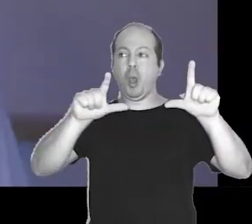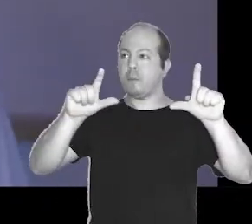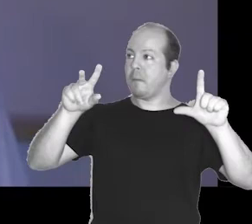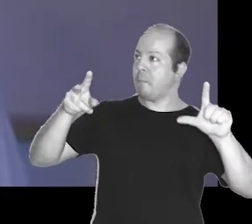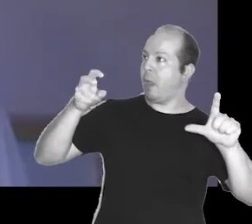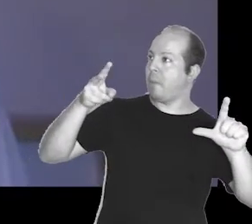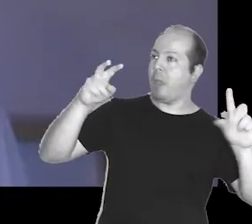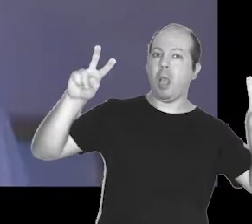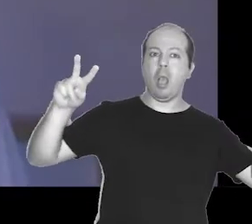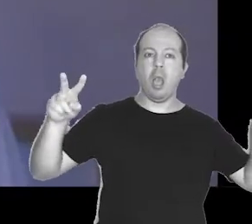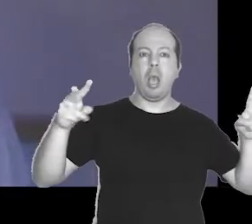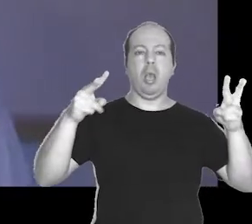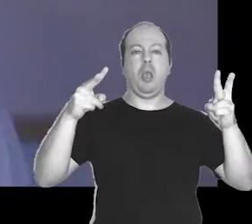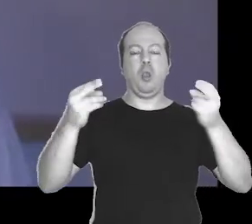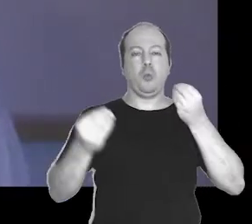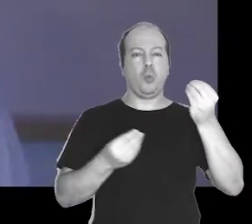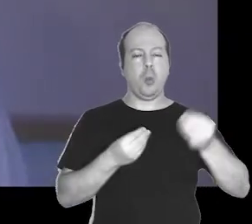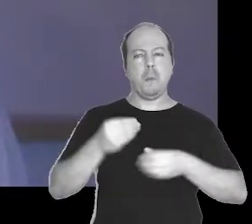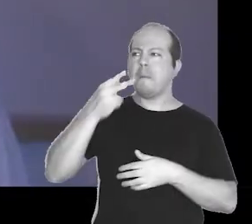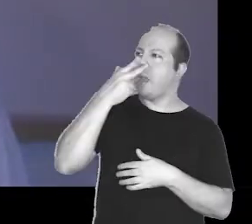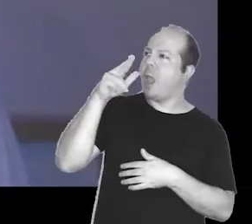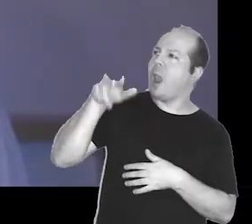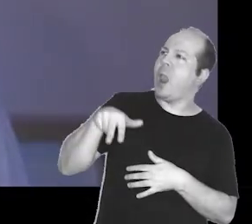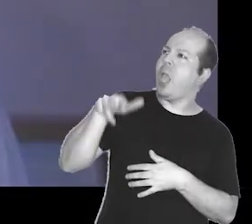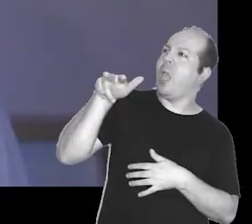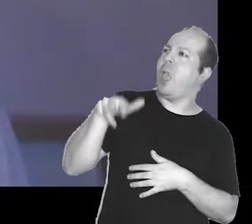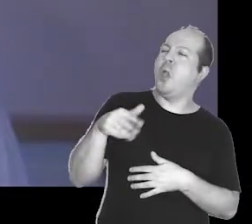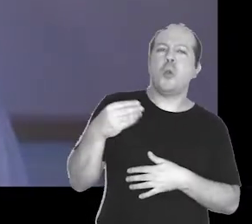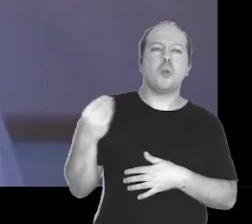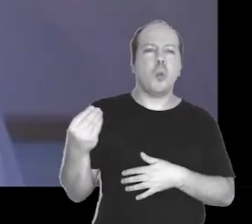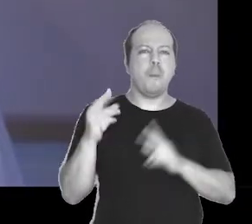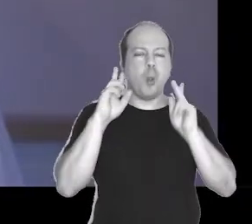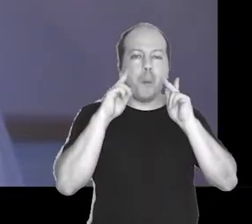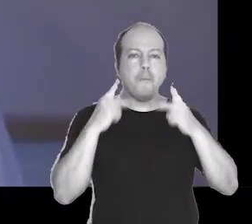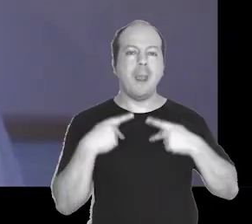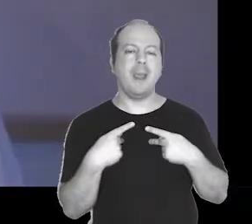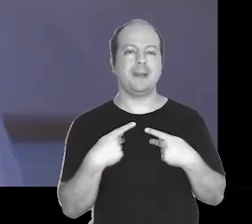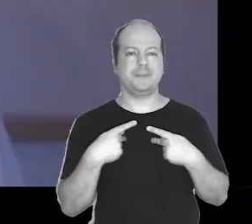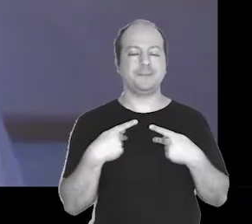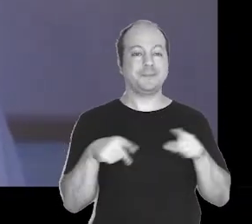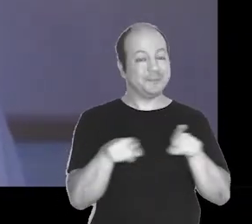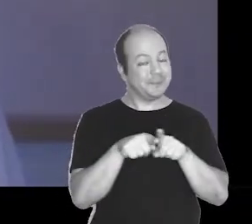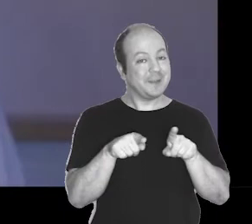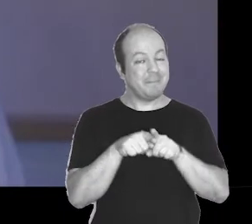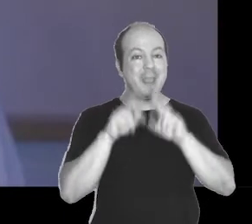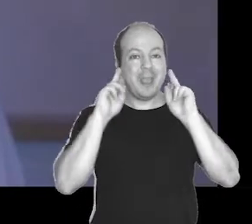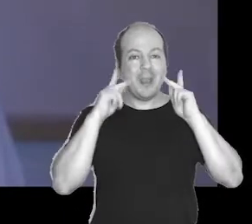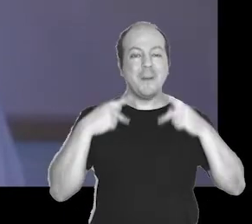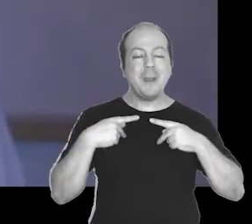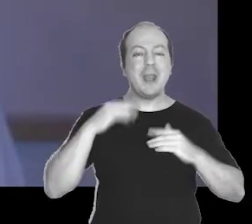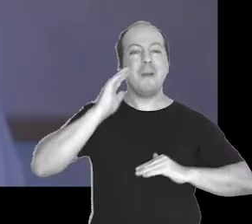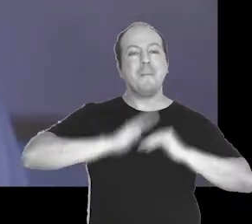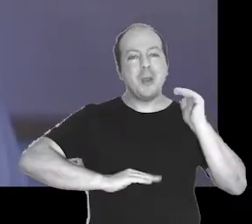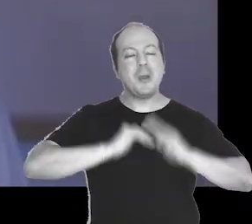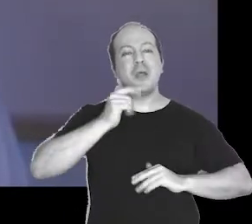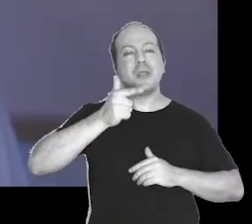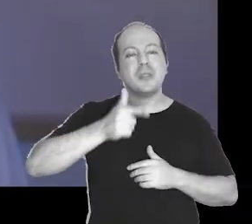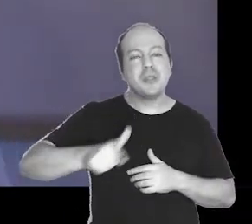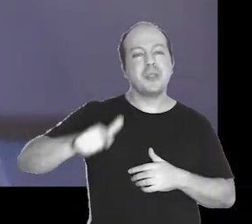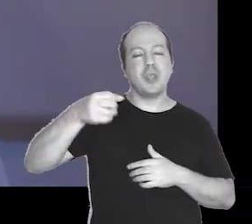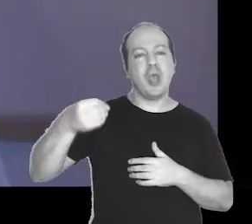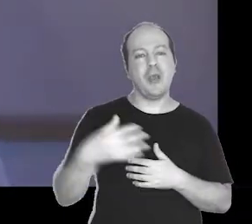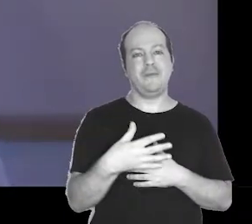outra. Ambas são leitoras do ser humano. E o ser humano produz novas